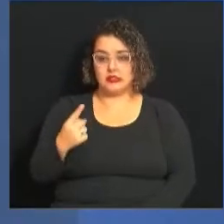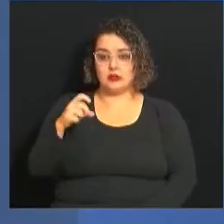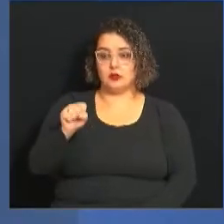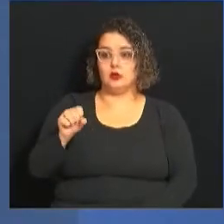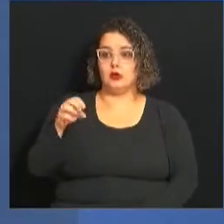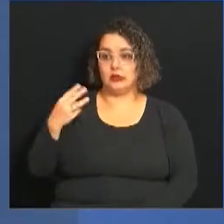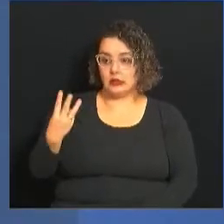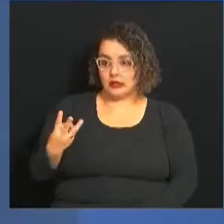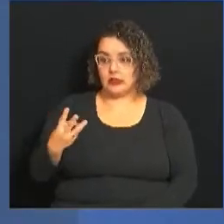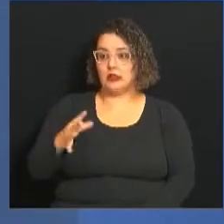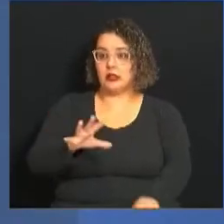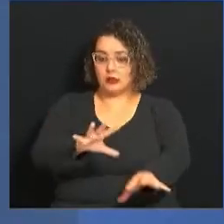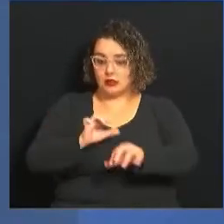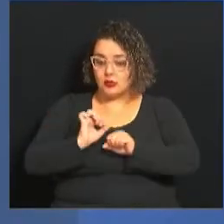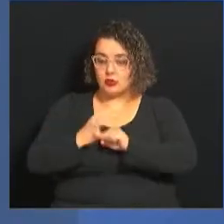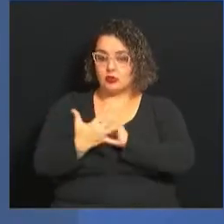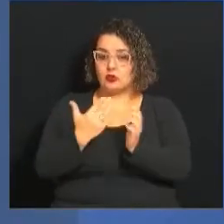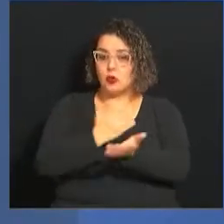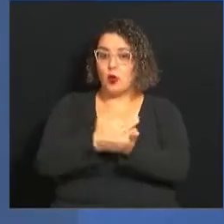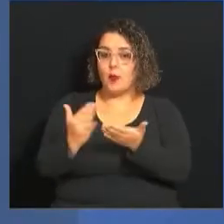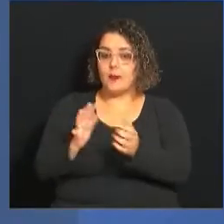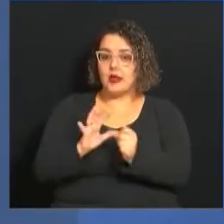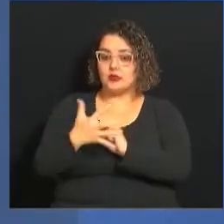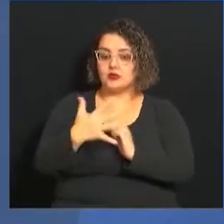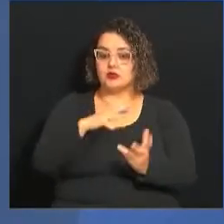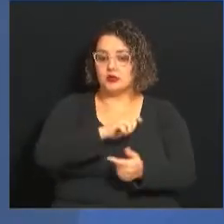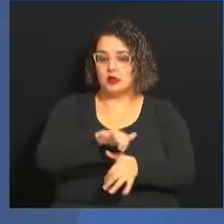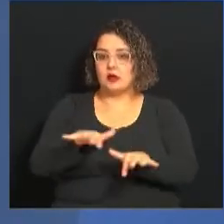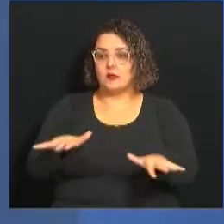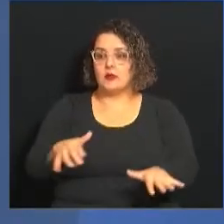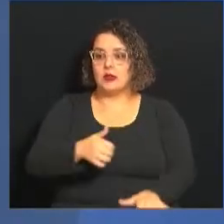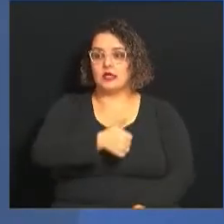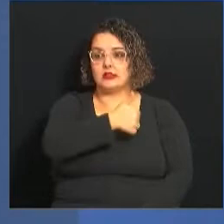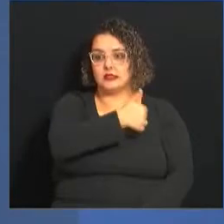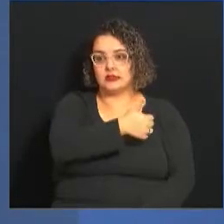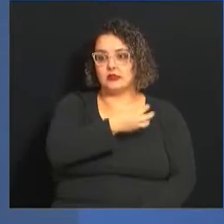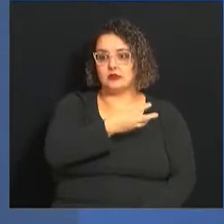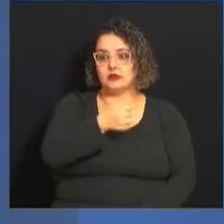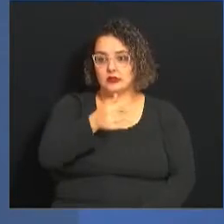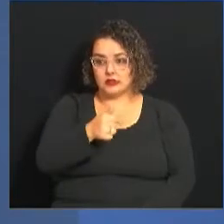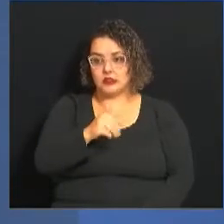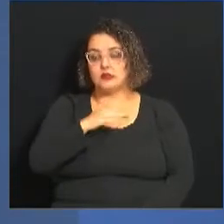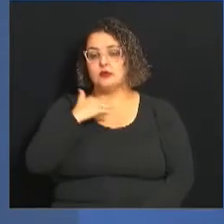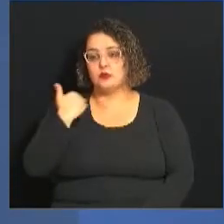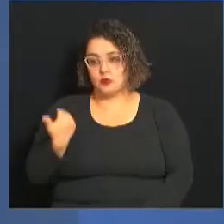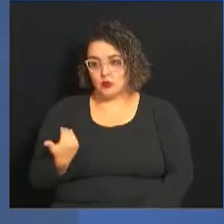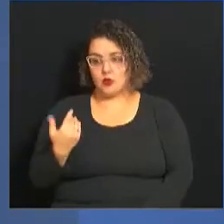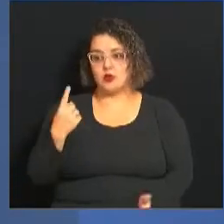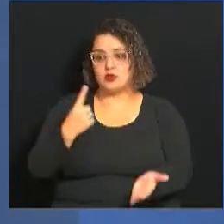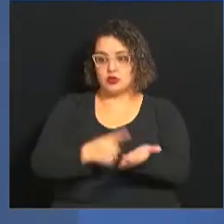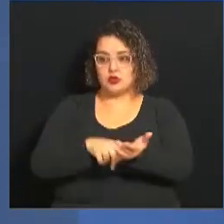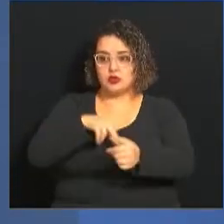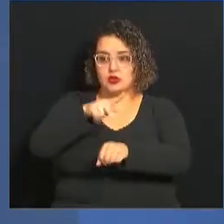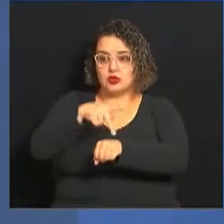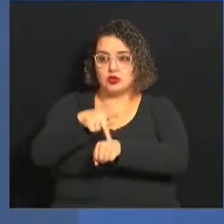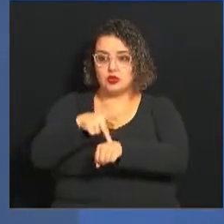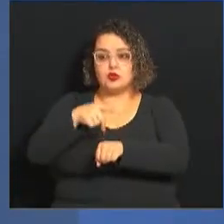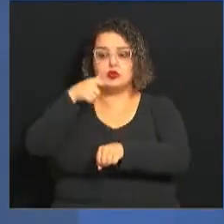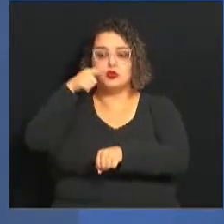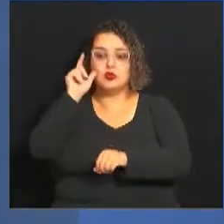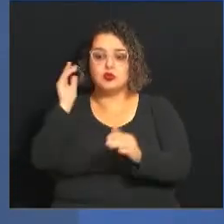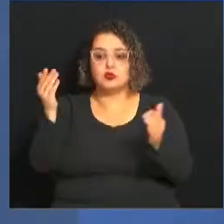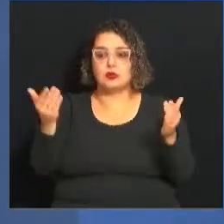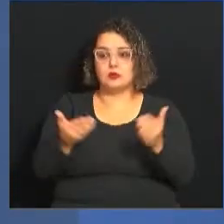30.524.183 casos da doença desde o início da pandemia. São 137 mortes registradas no país nas últimas 24